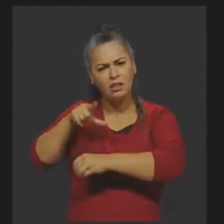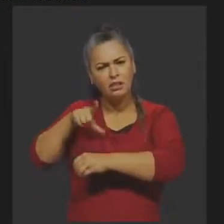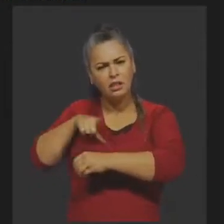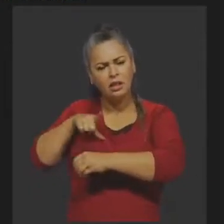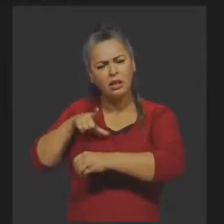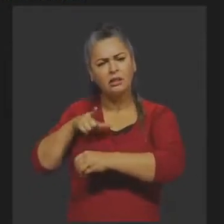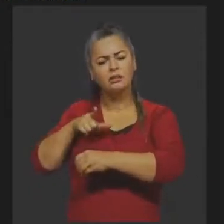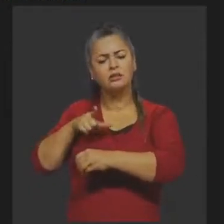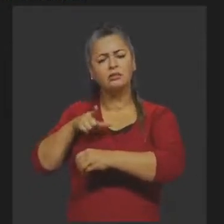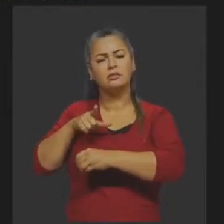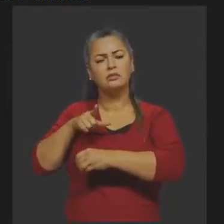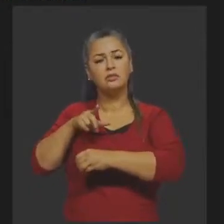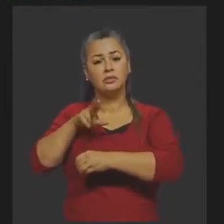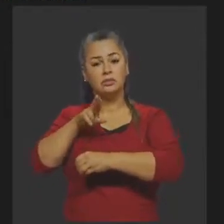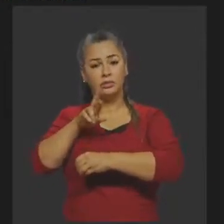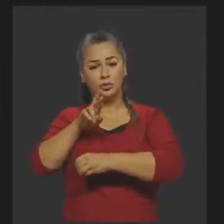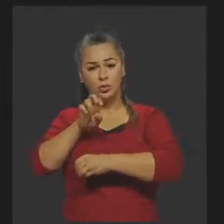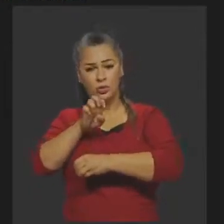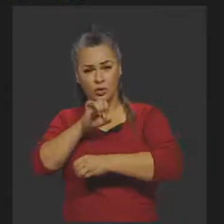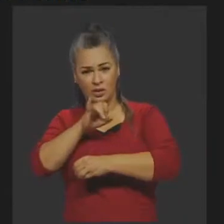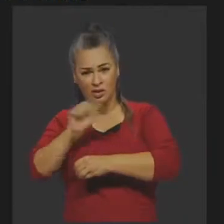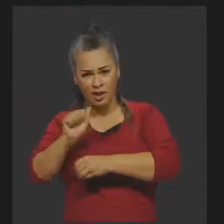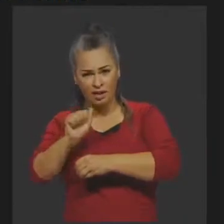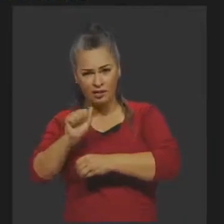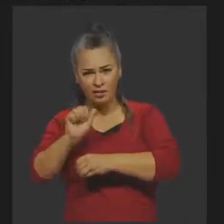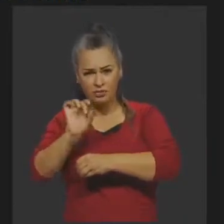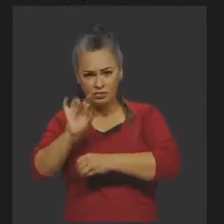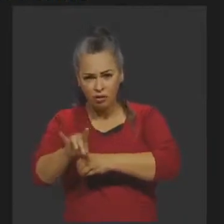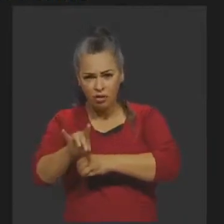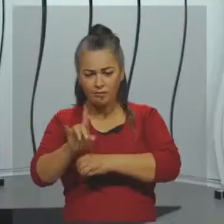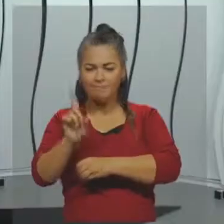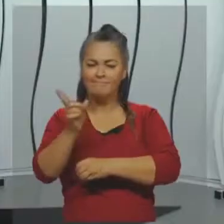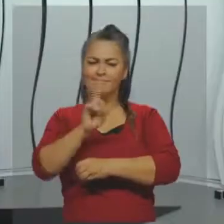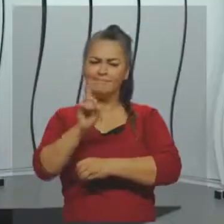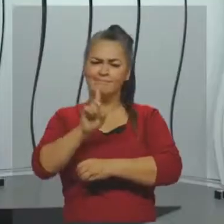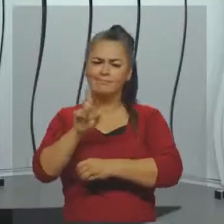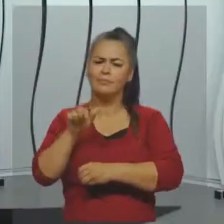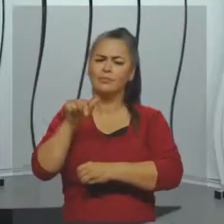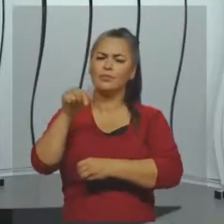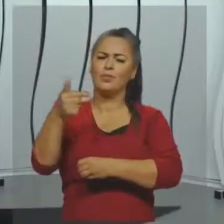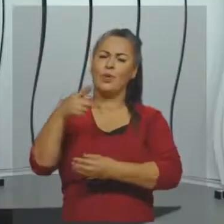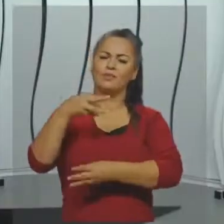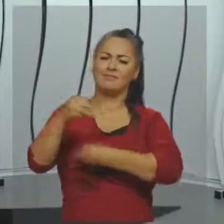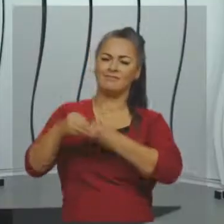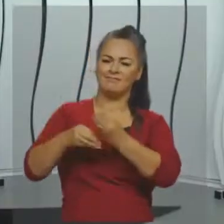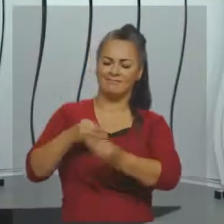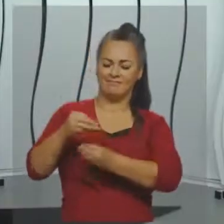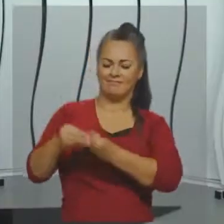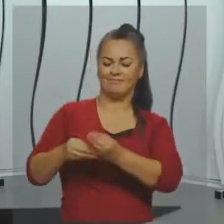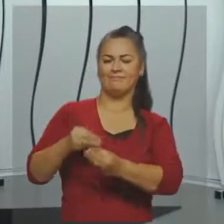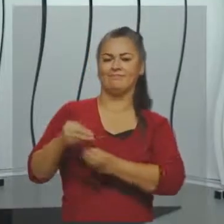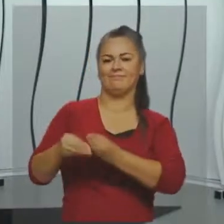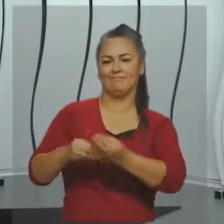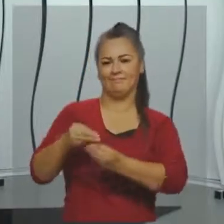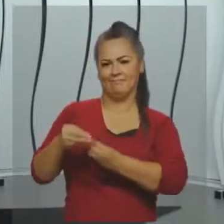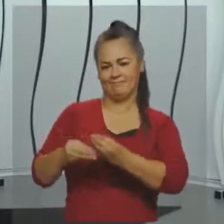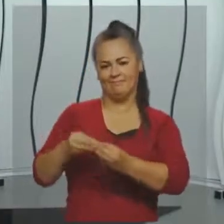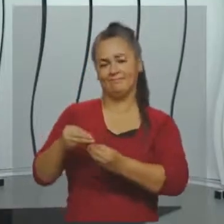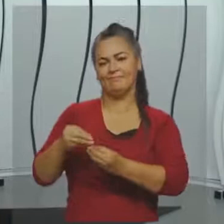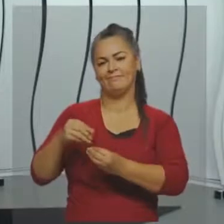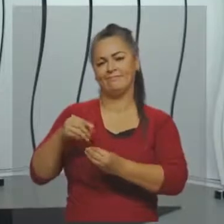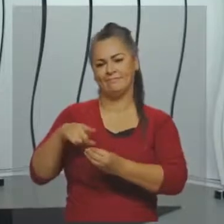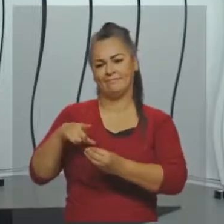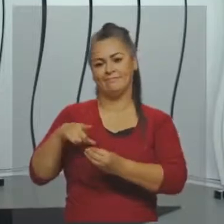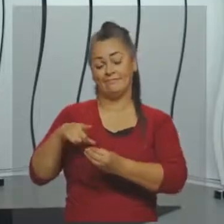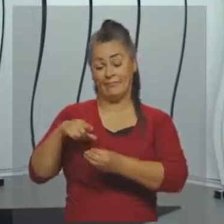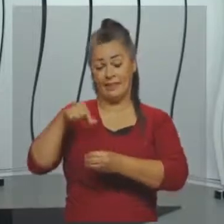sais, tem ácido úrico e outras substâncias. Então, a urina tem vários componentes que precisam